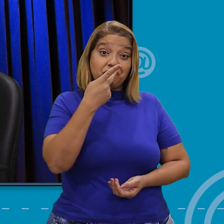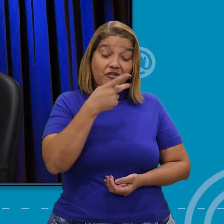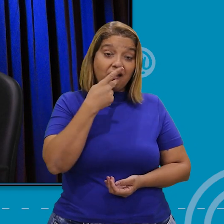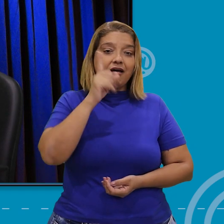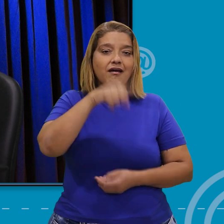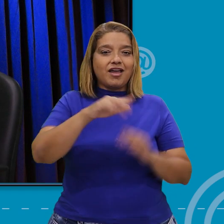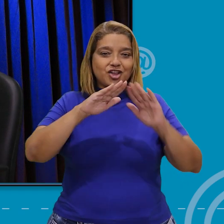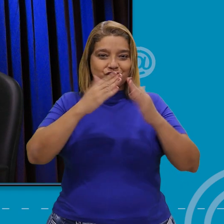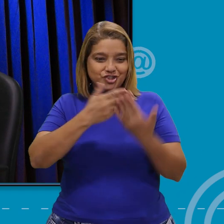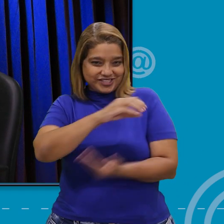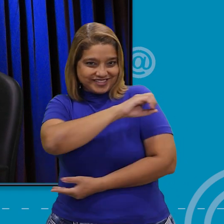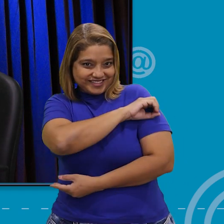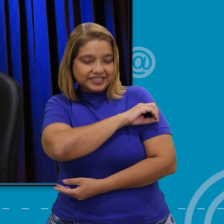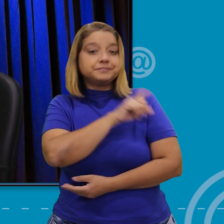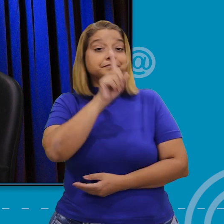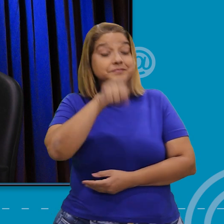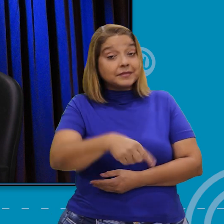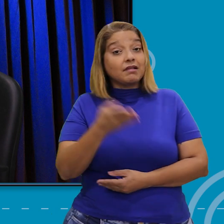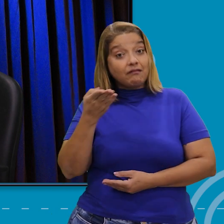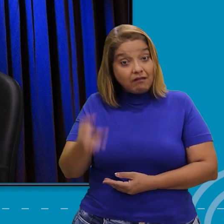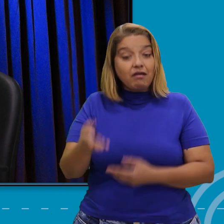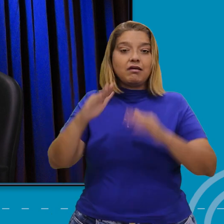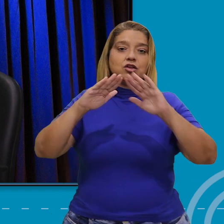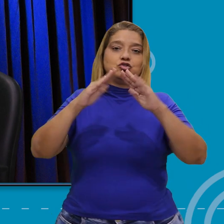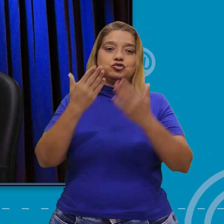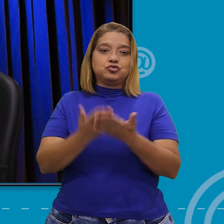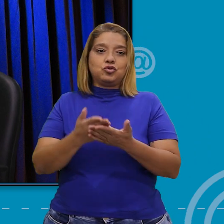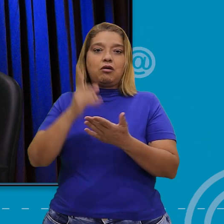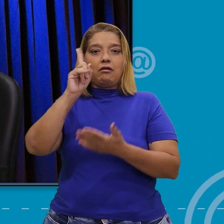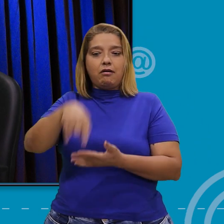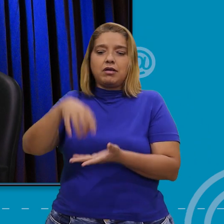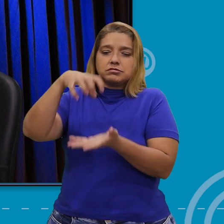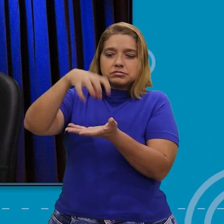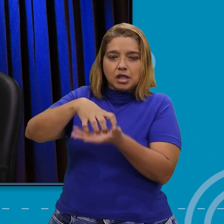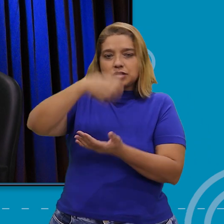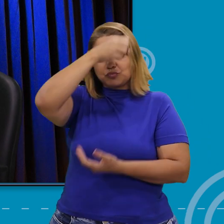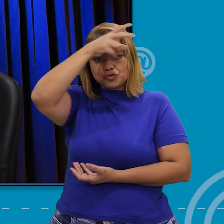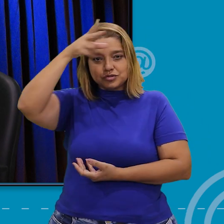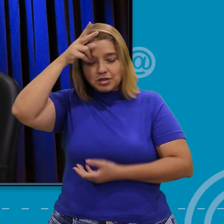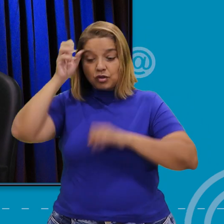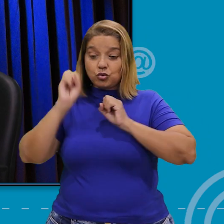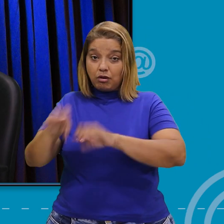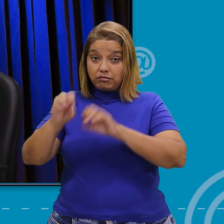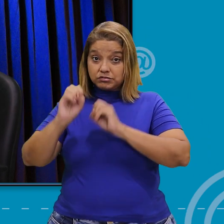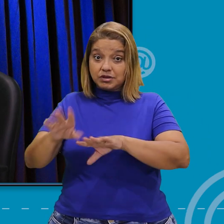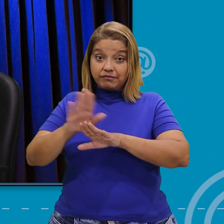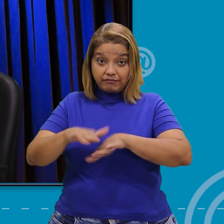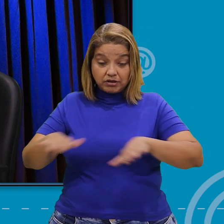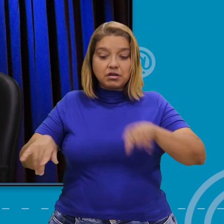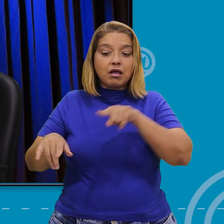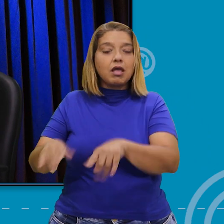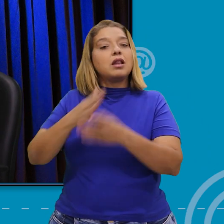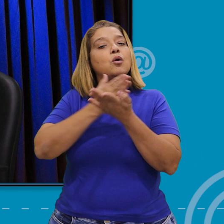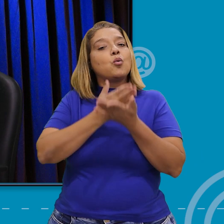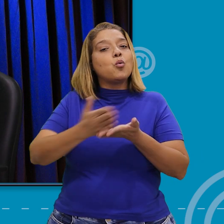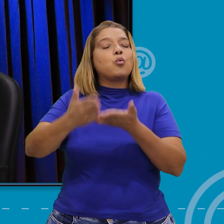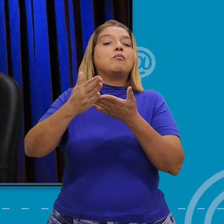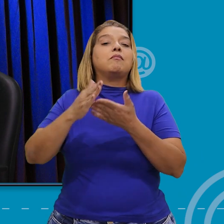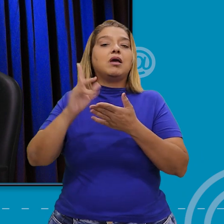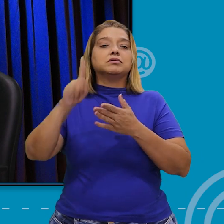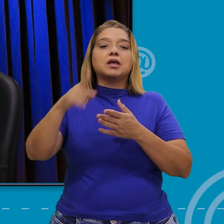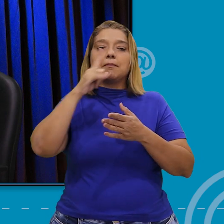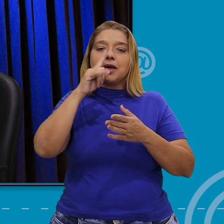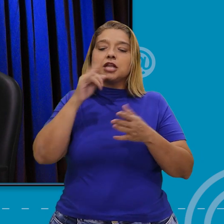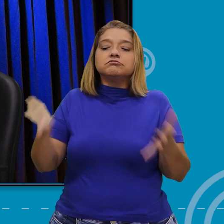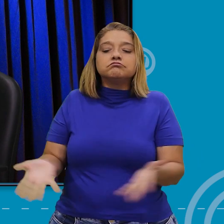você falar do CMEI, porque é no CMEI, nos Centros Municipais de Educação Infantil, que de repente começa a